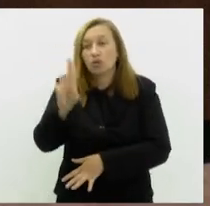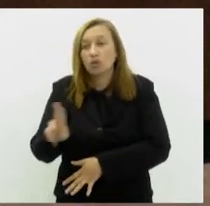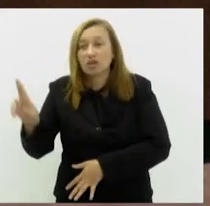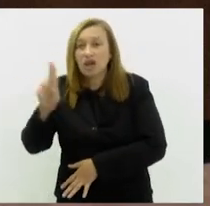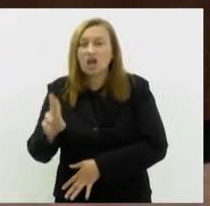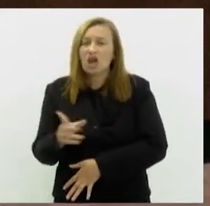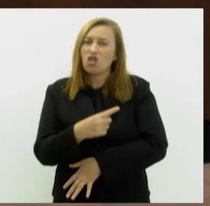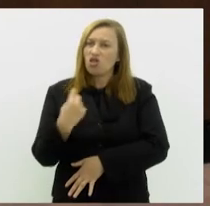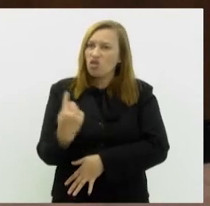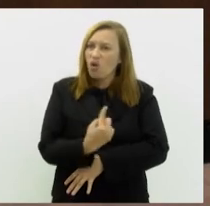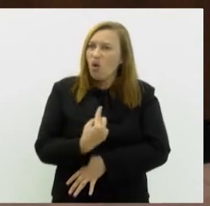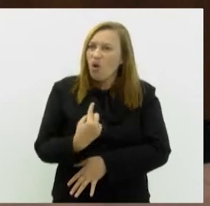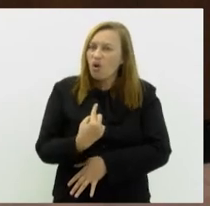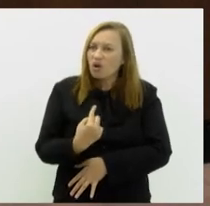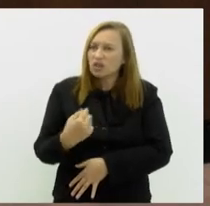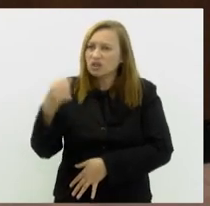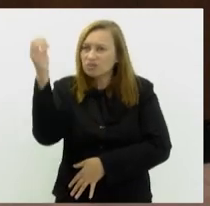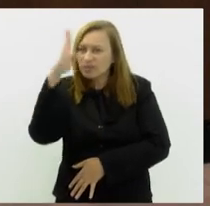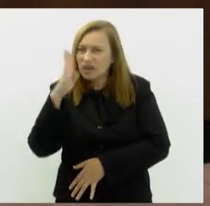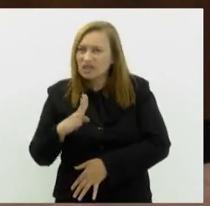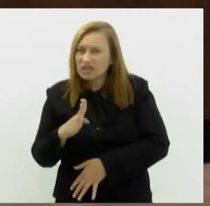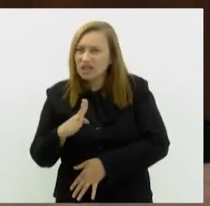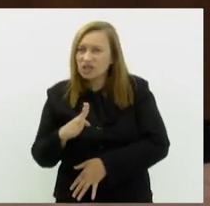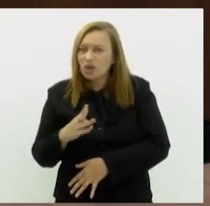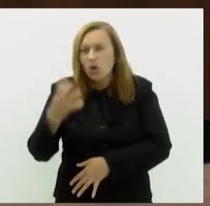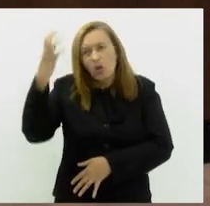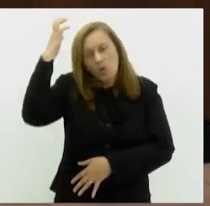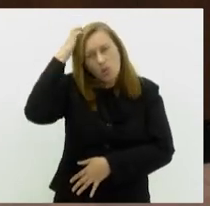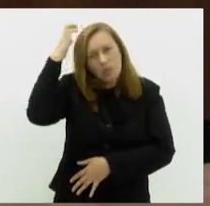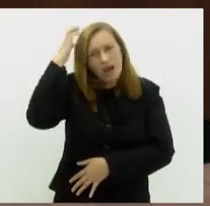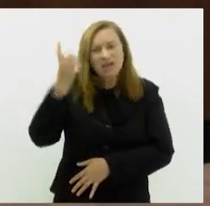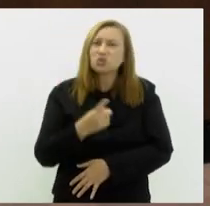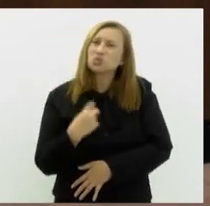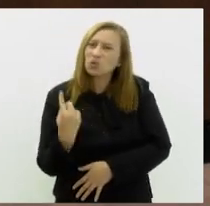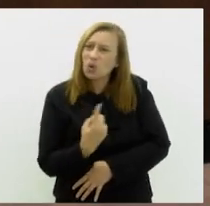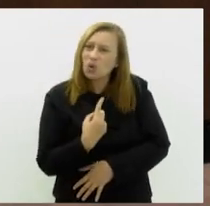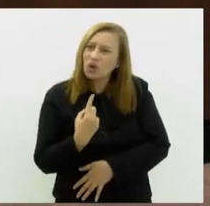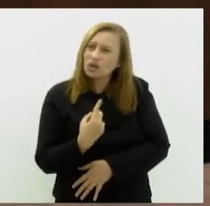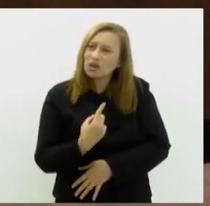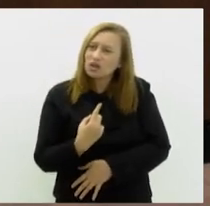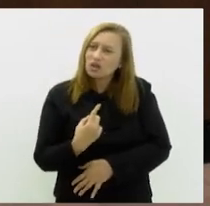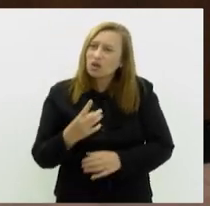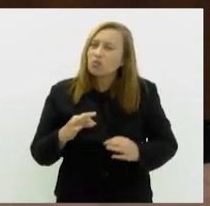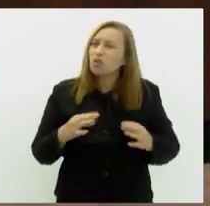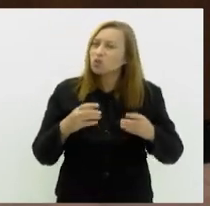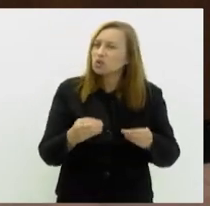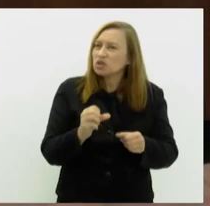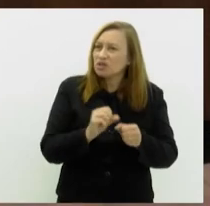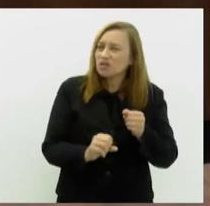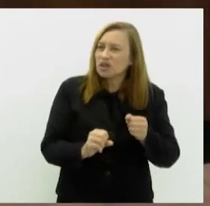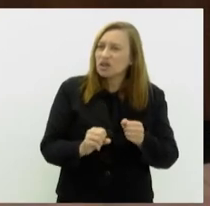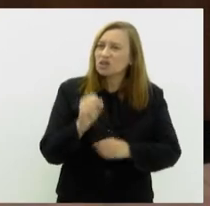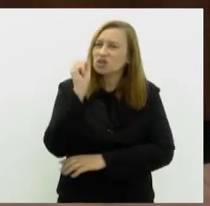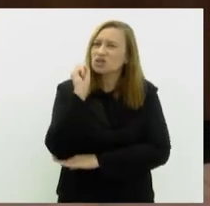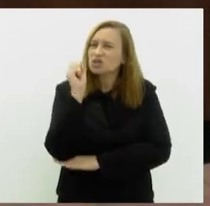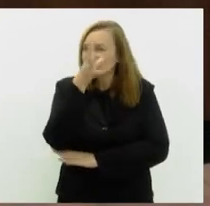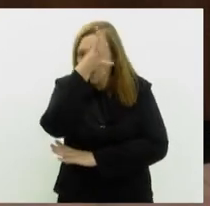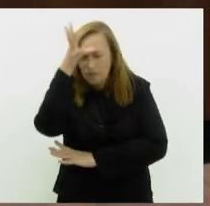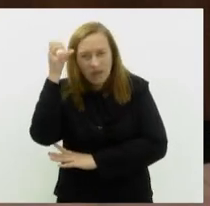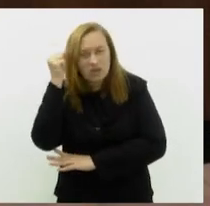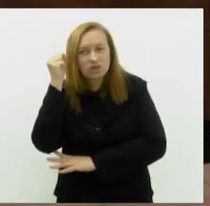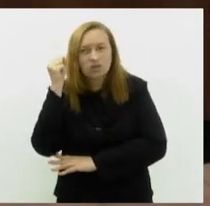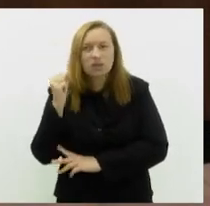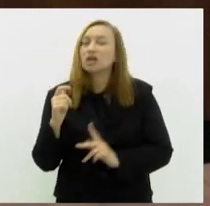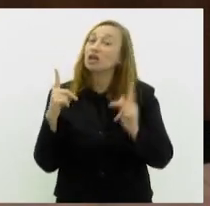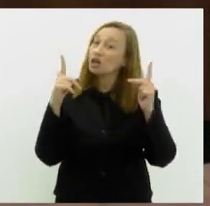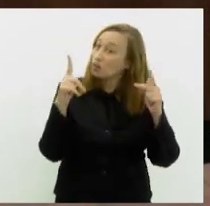brasileiros, podemos ser responsabilizados, nenhum de nós, pelo que foi feito com a Amazônia, porque nós nos opusemos a isso.